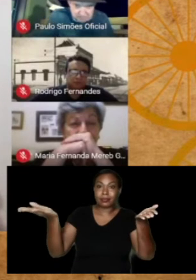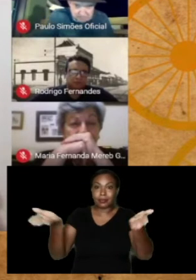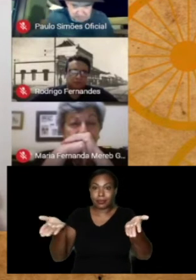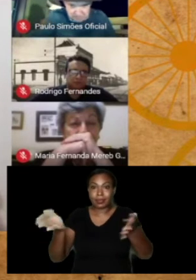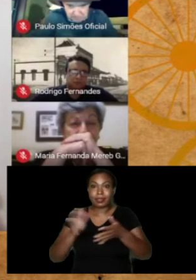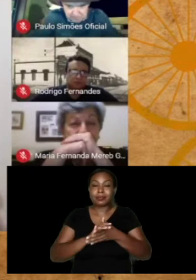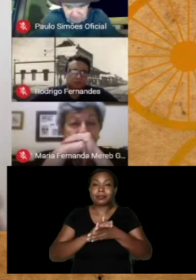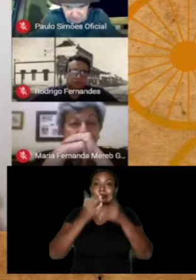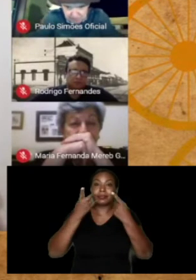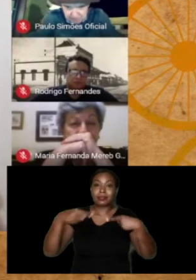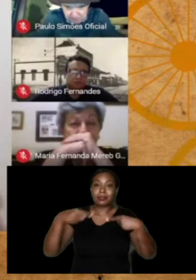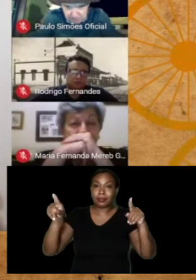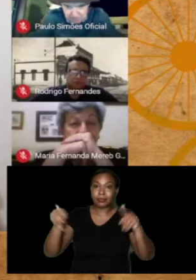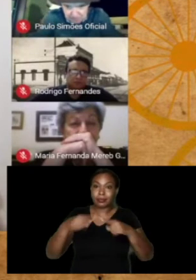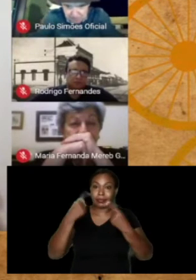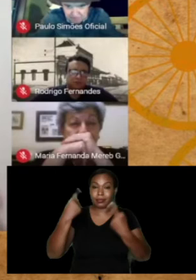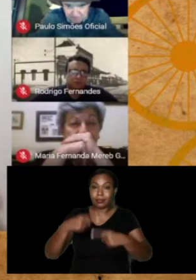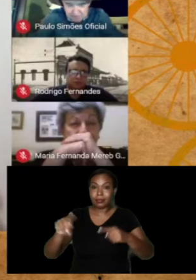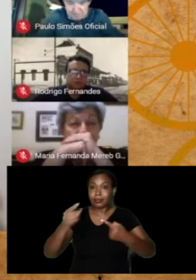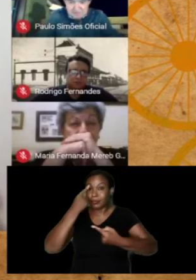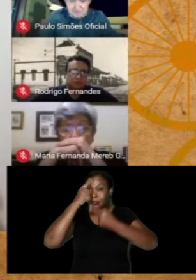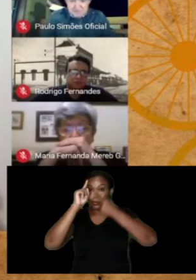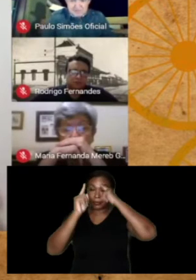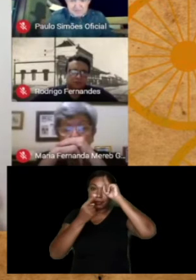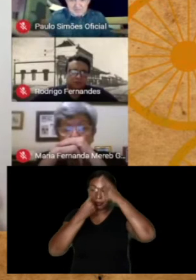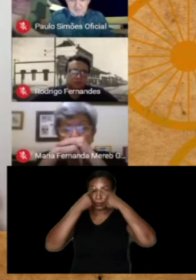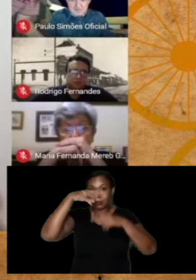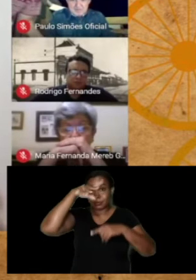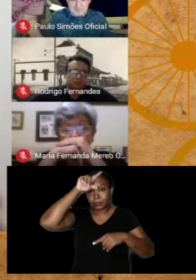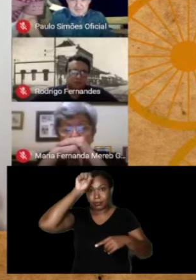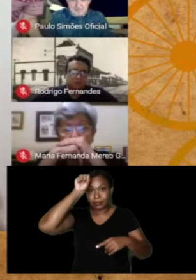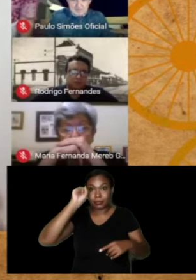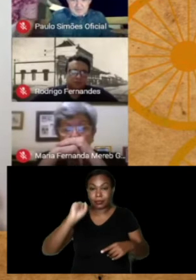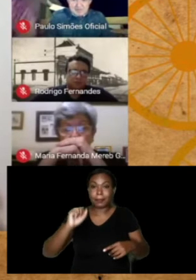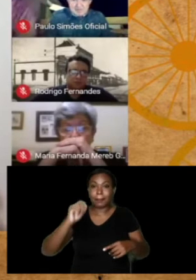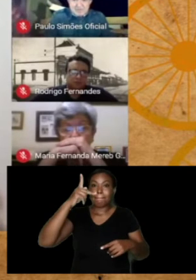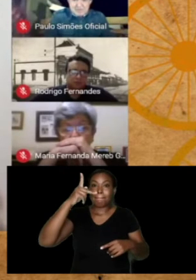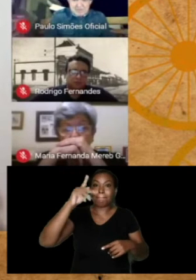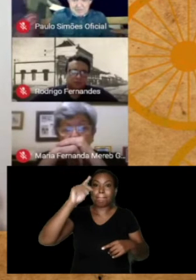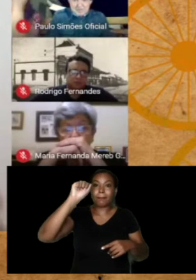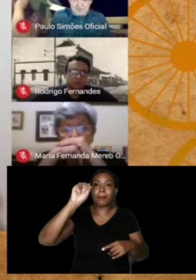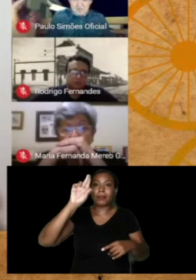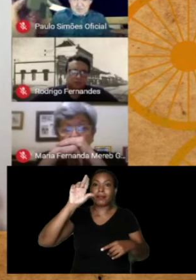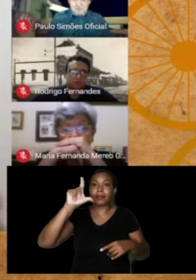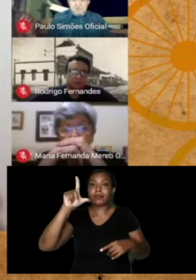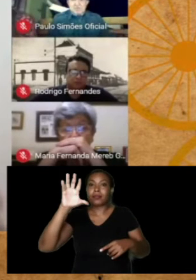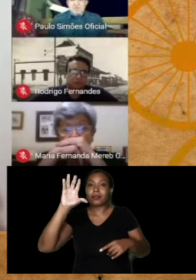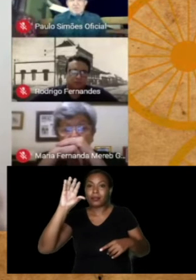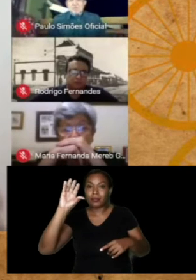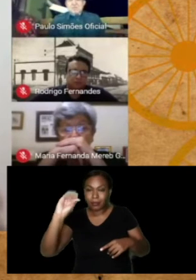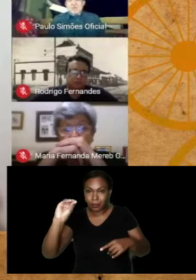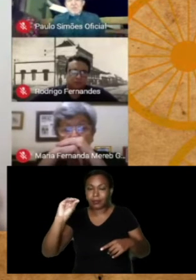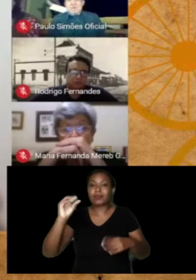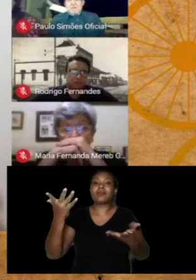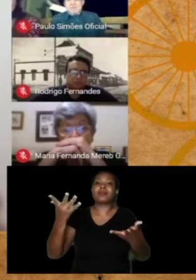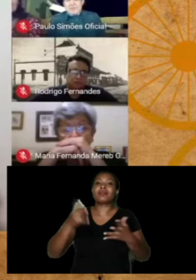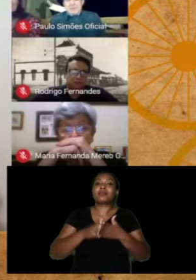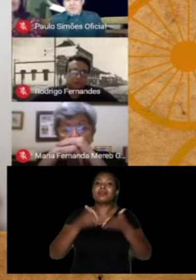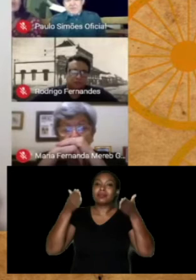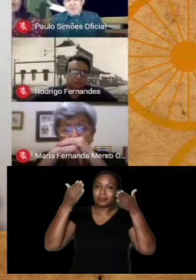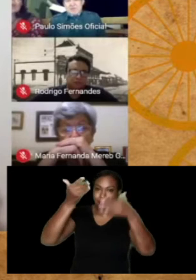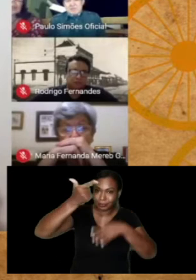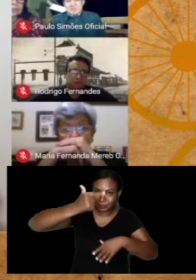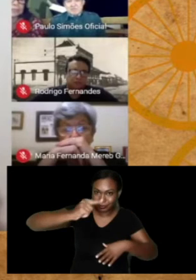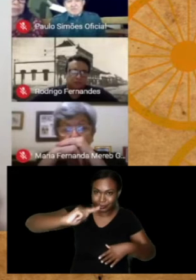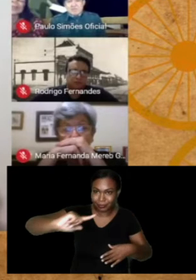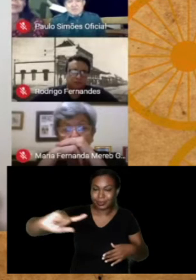convidaremos o cantor e compositor sumatogrossense Paulo Simões para que faça parte, mais